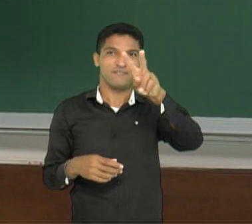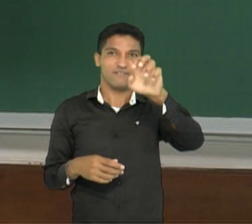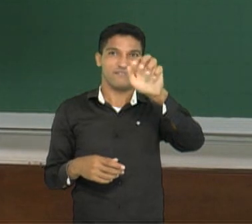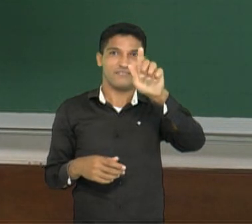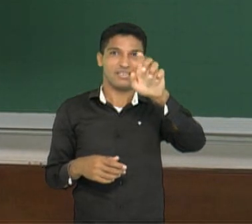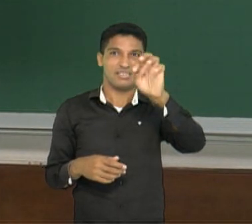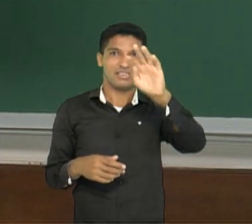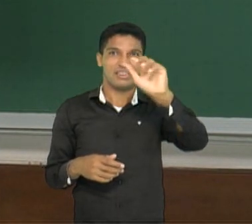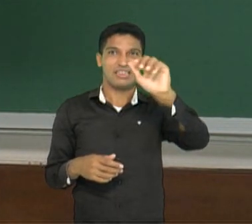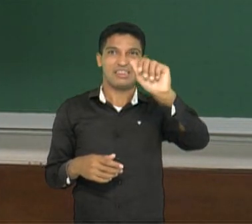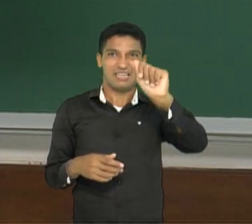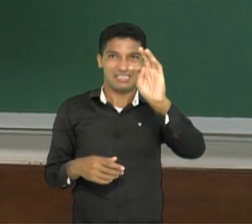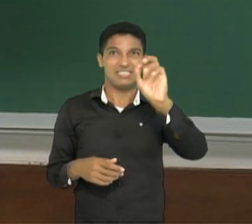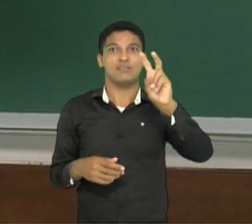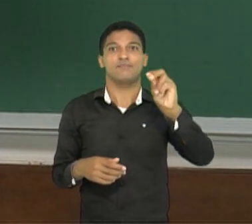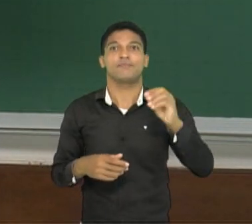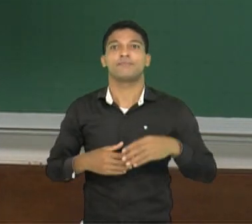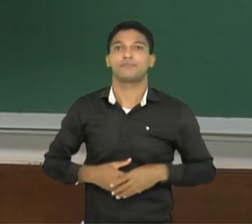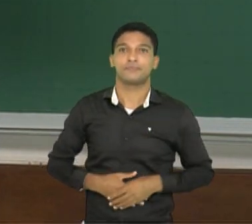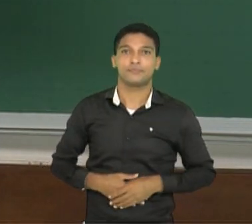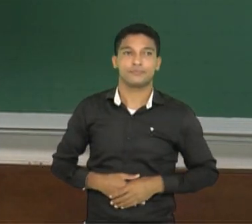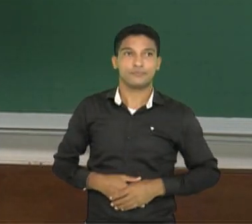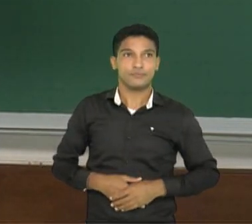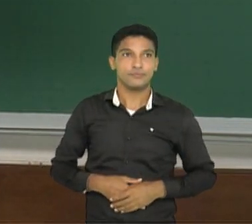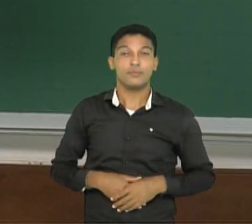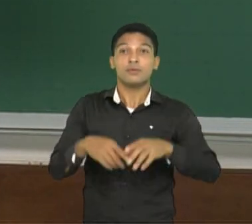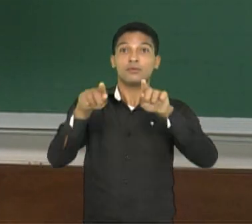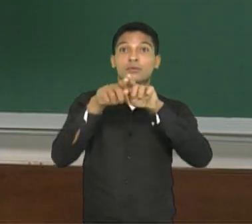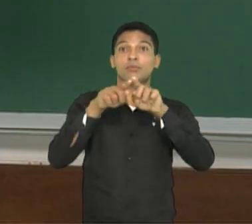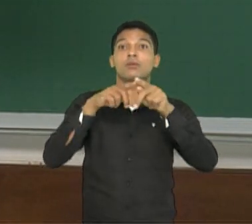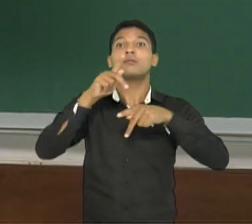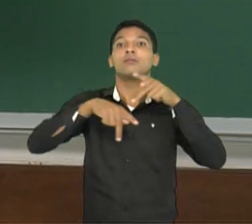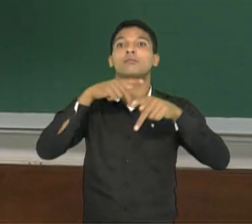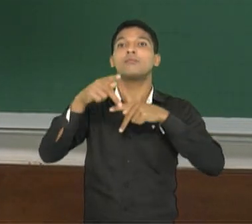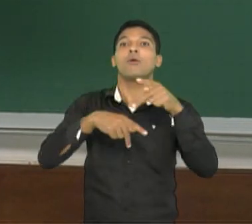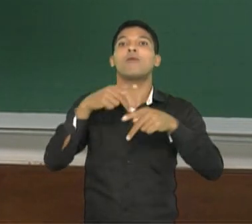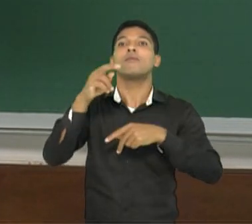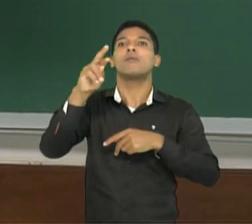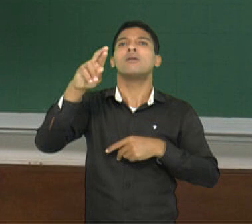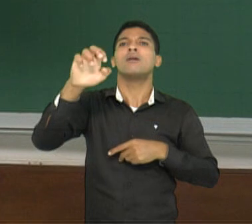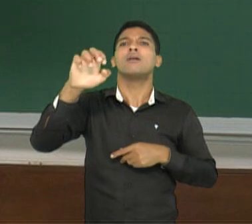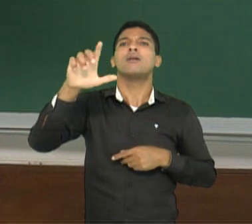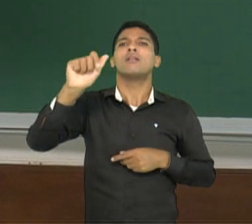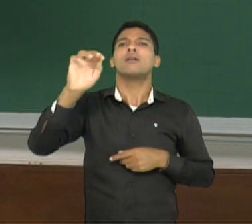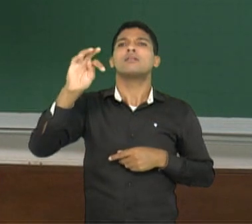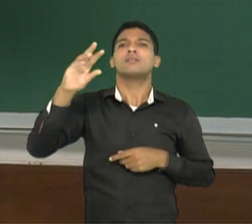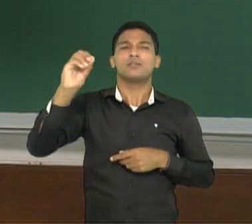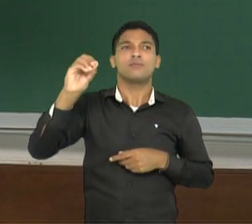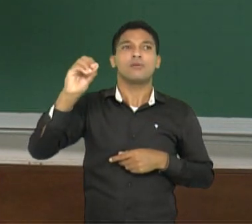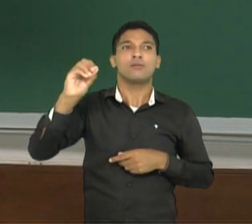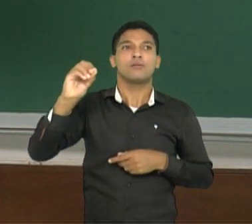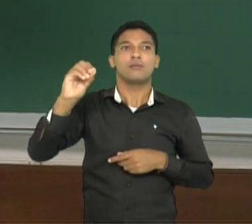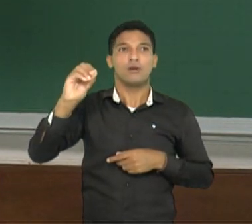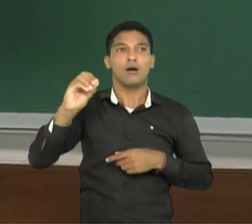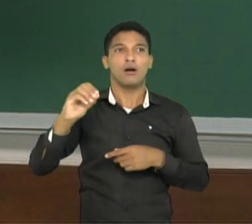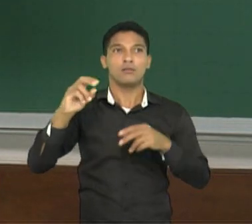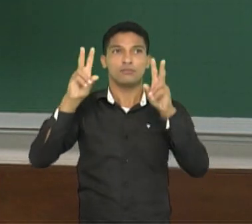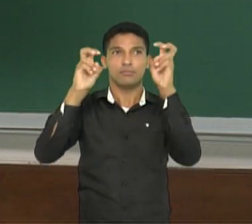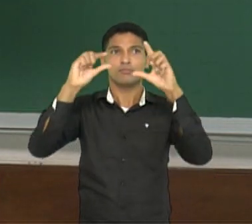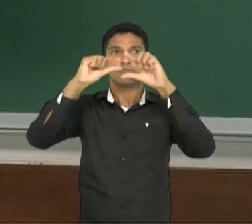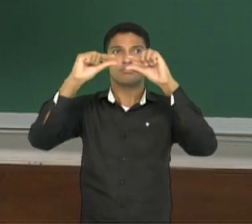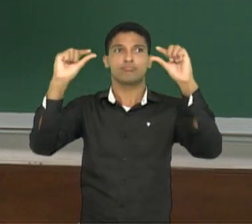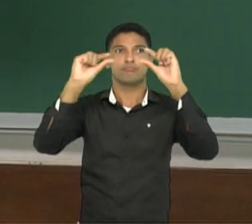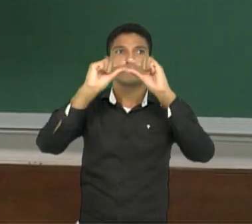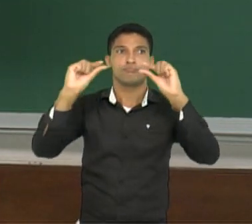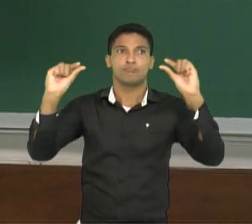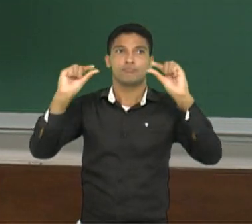de conceitos ali, é a população relativa, que eu também chamo de densidade demográfica. Ela é a relação entre o total de